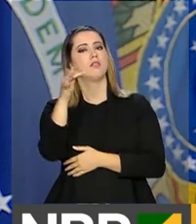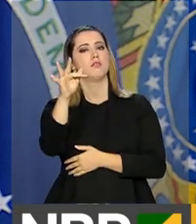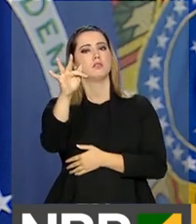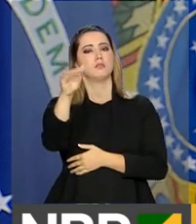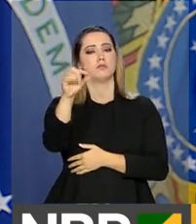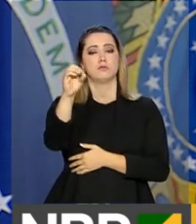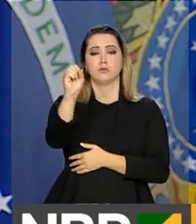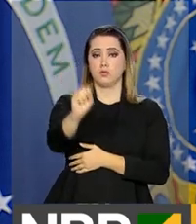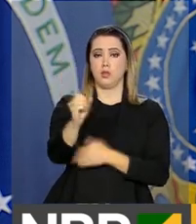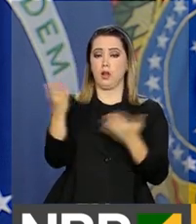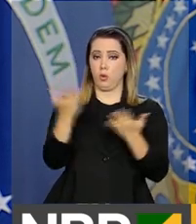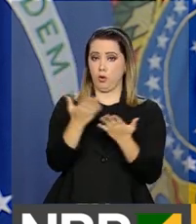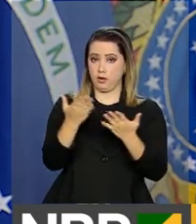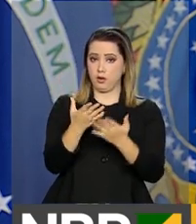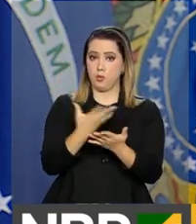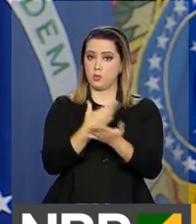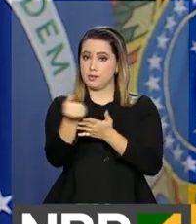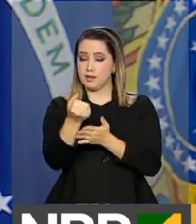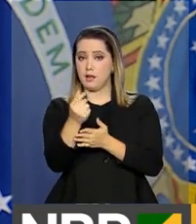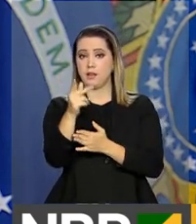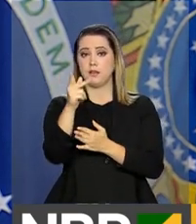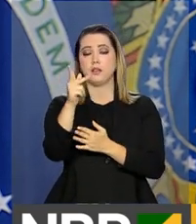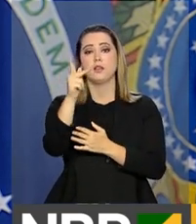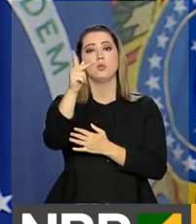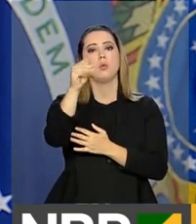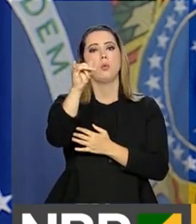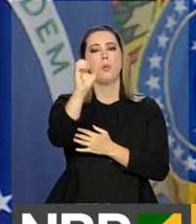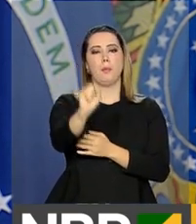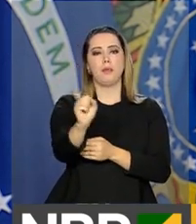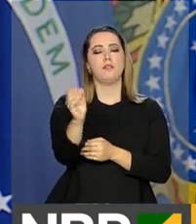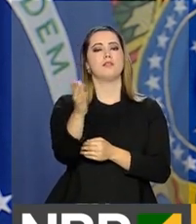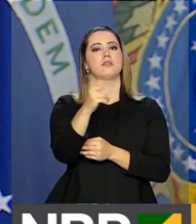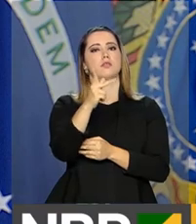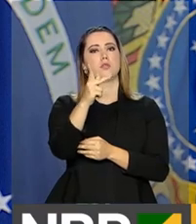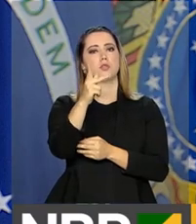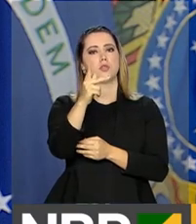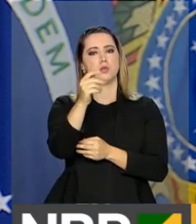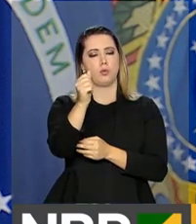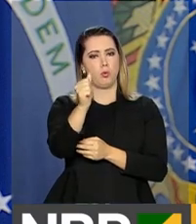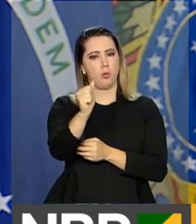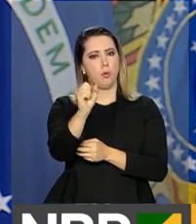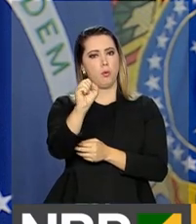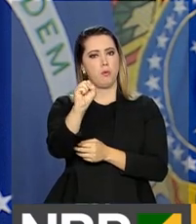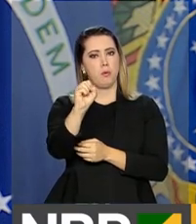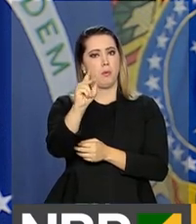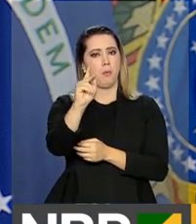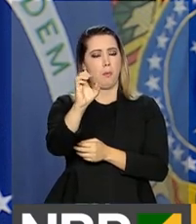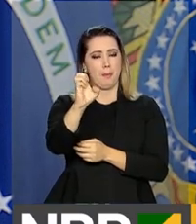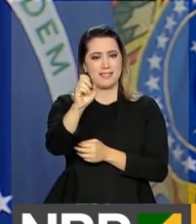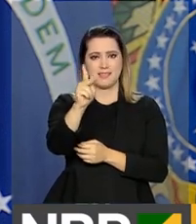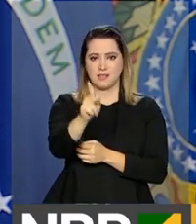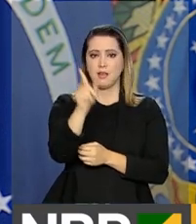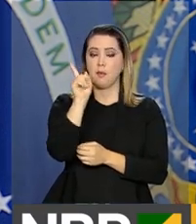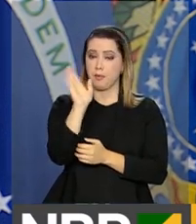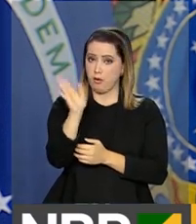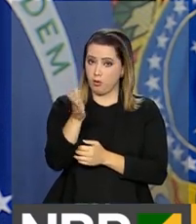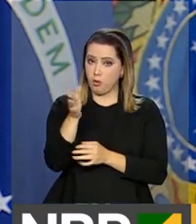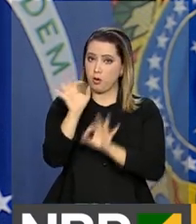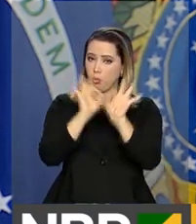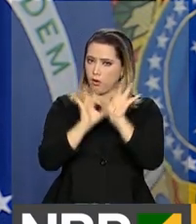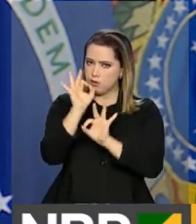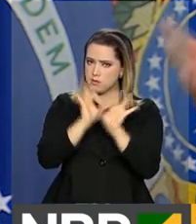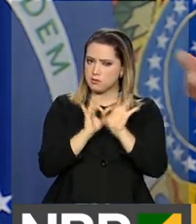pis pasep serão feitos com método e organização mas com o amplo uso da tecnologia e até